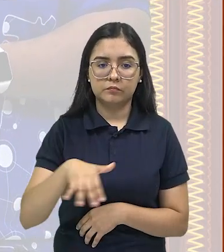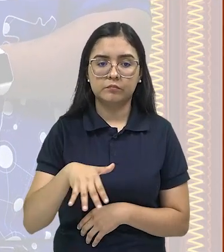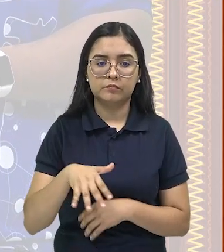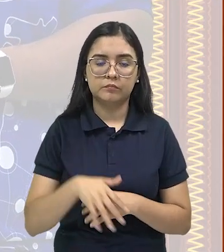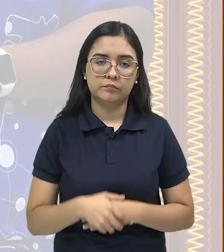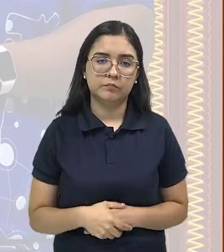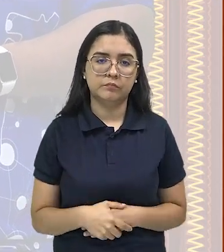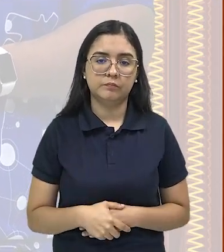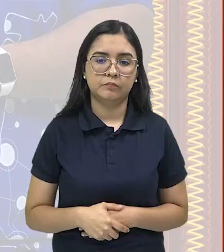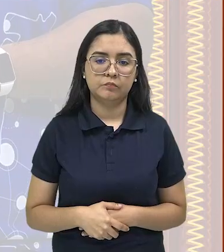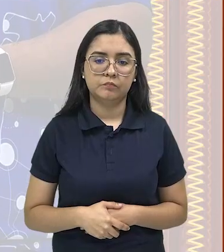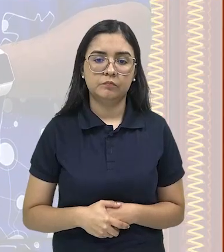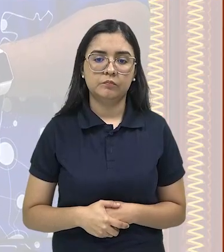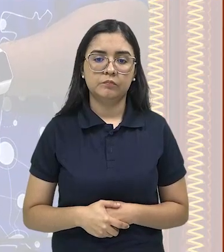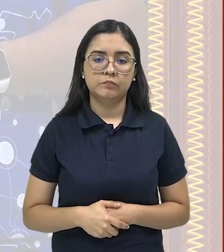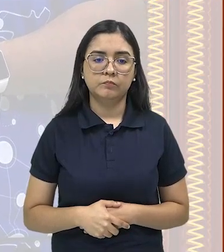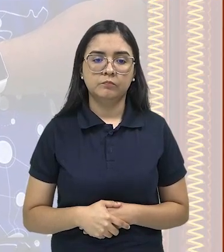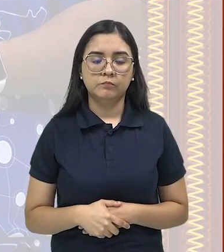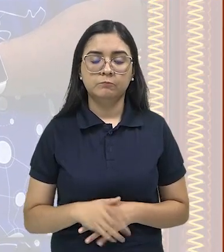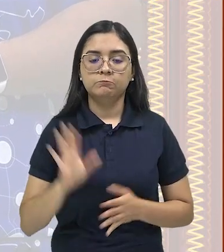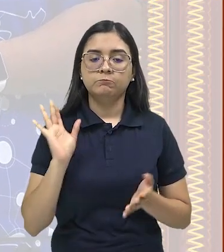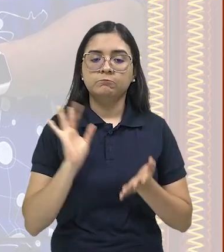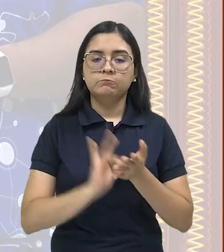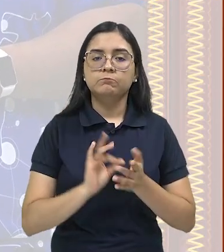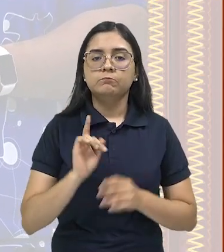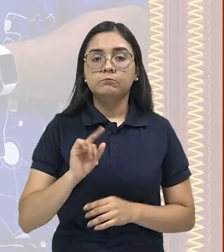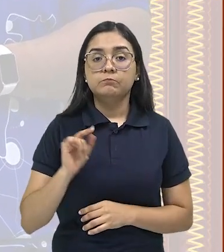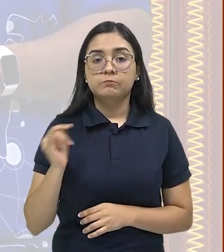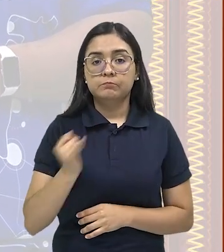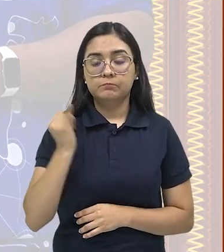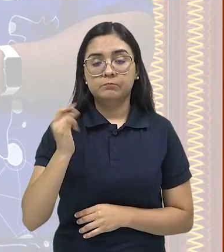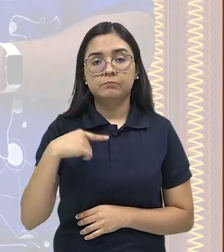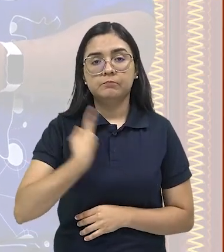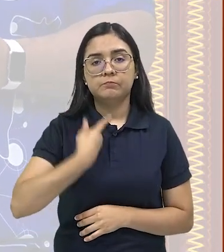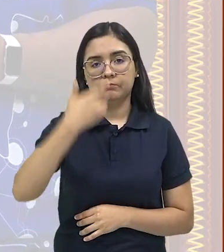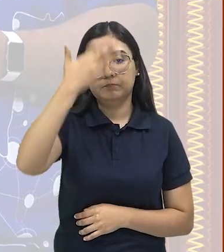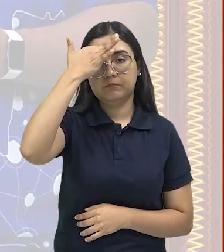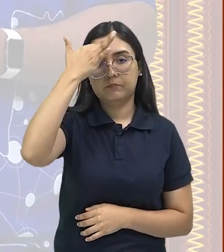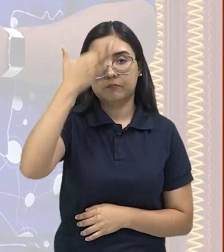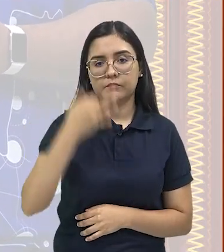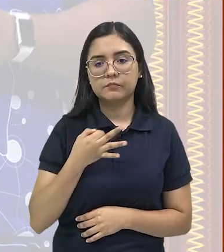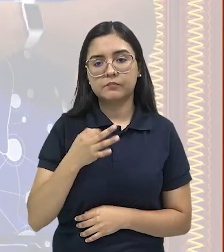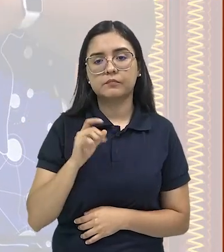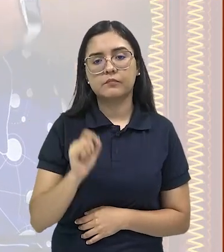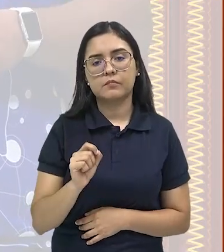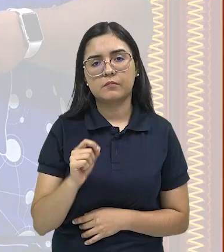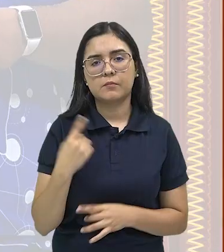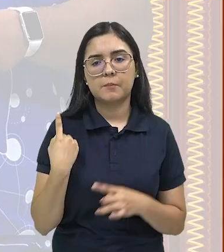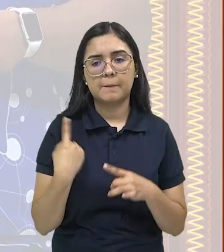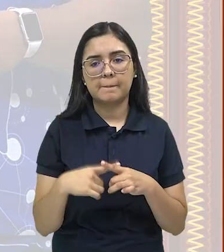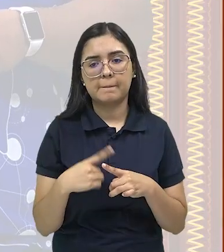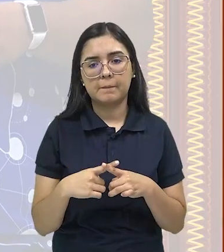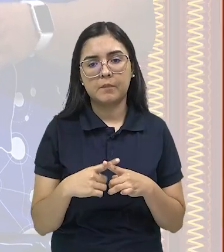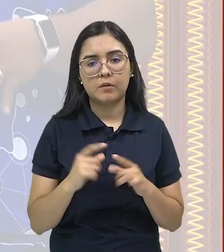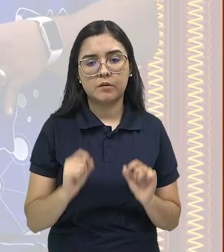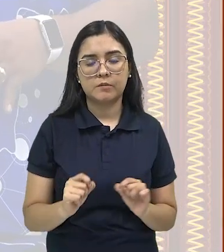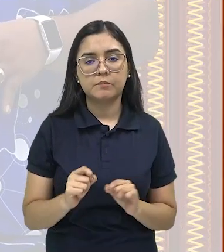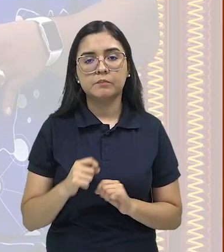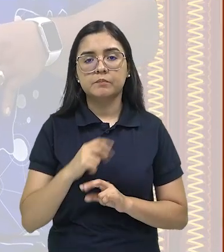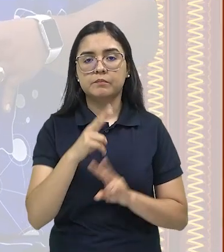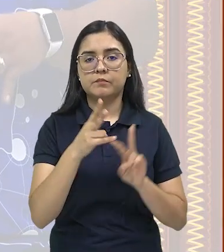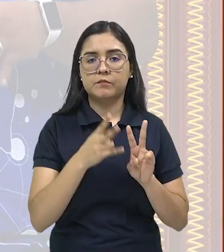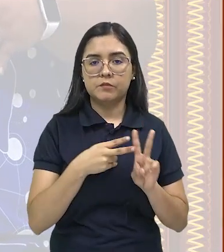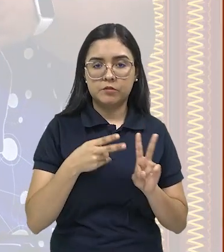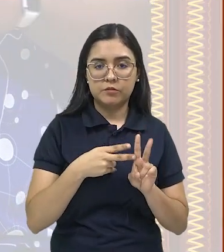da terra. O que, de fato, vai ser bem importante para a gente entender, né, por que tanto